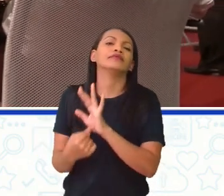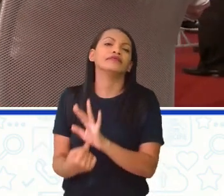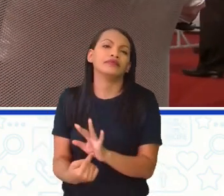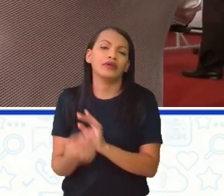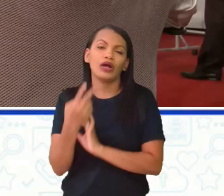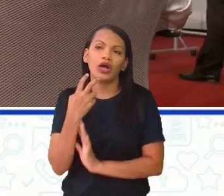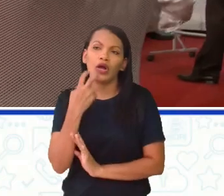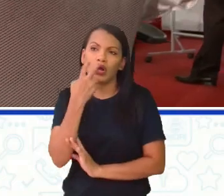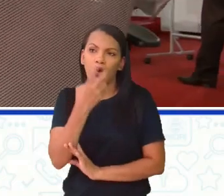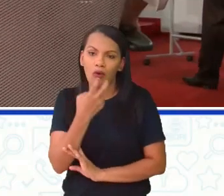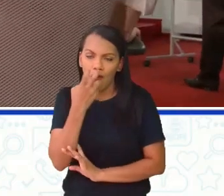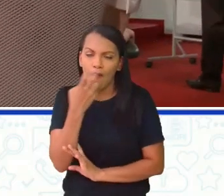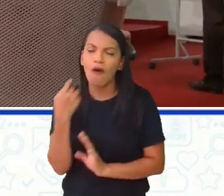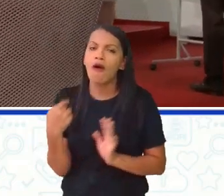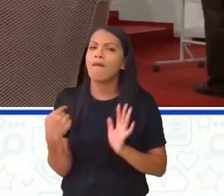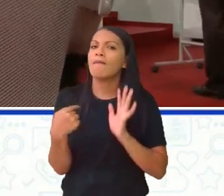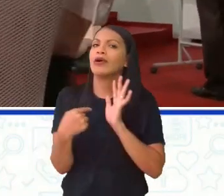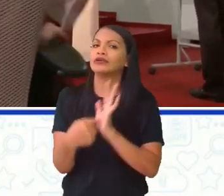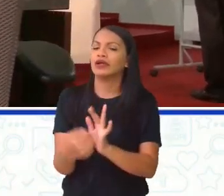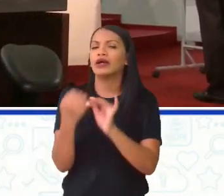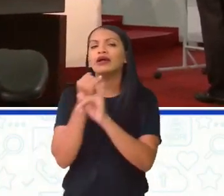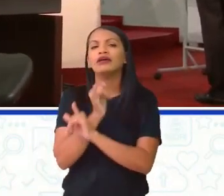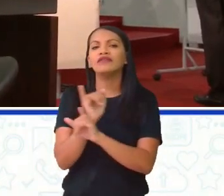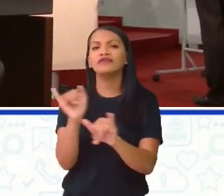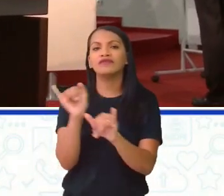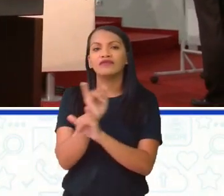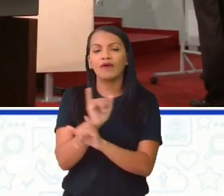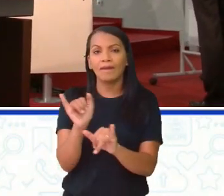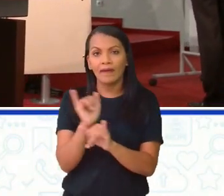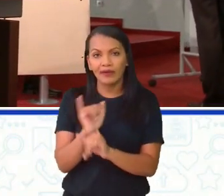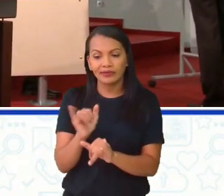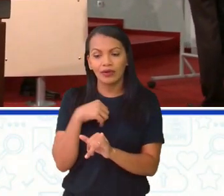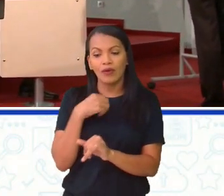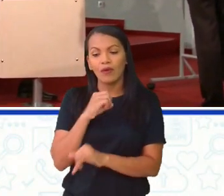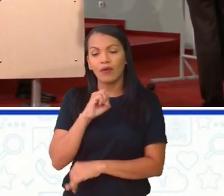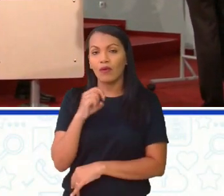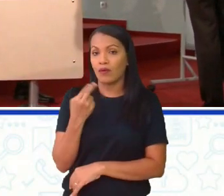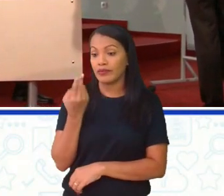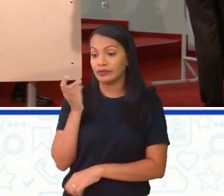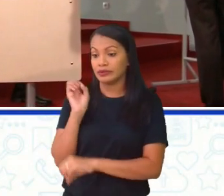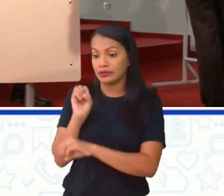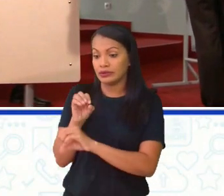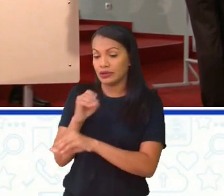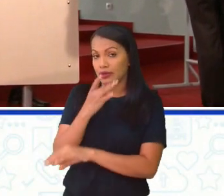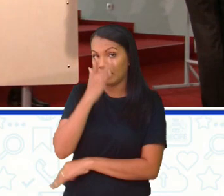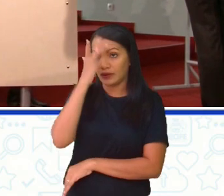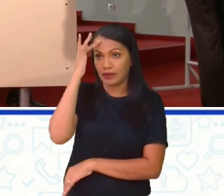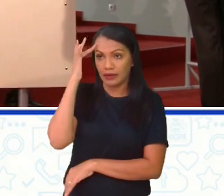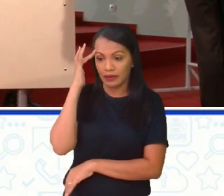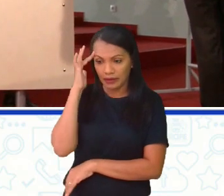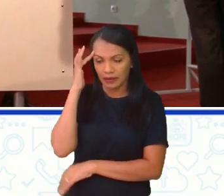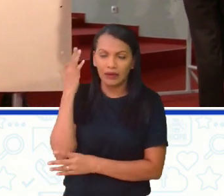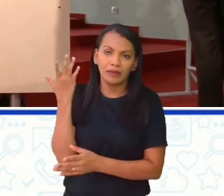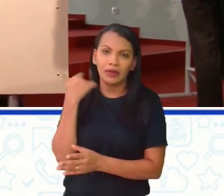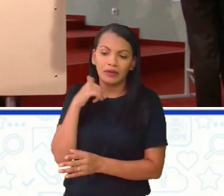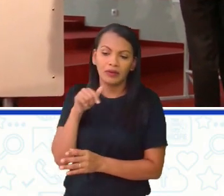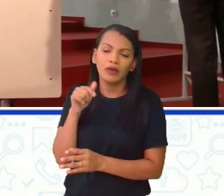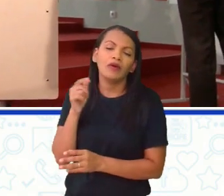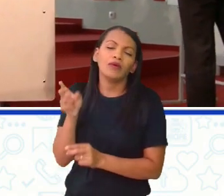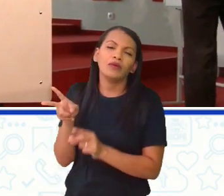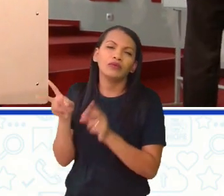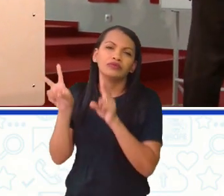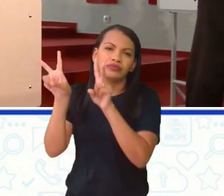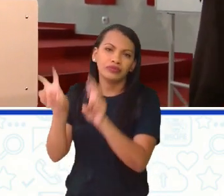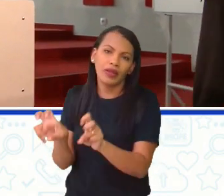pretende explicitar informações ou ensinar pessoas a respeito de um assunto.